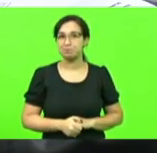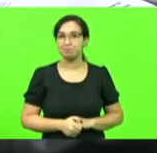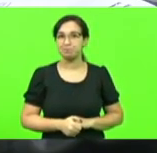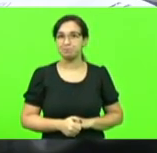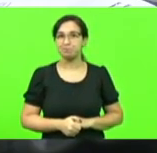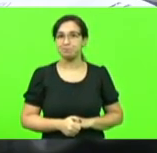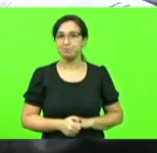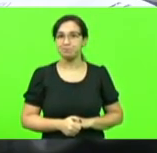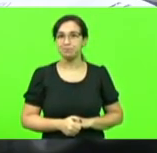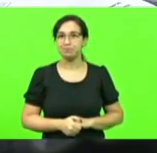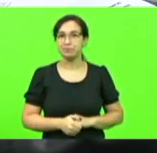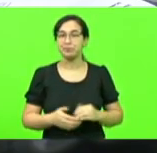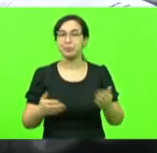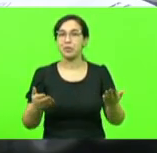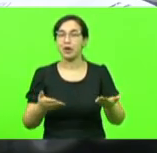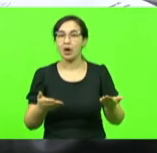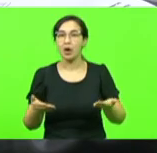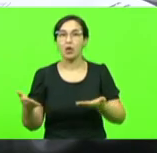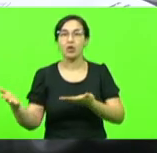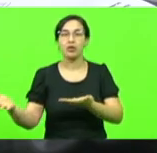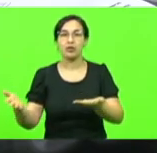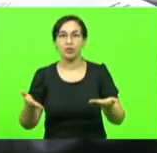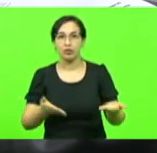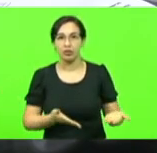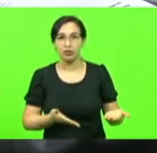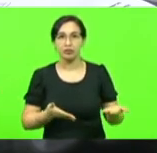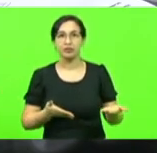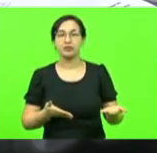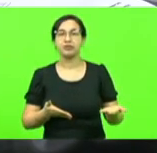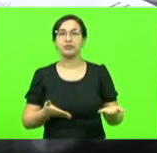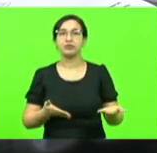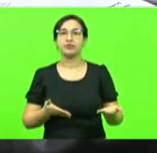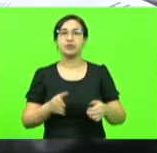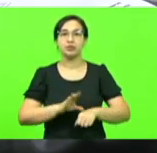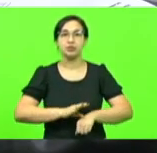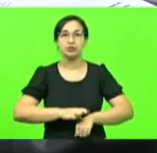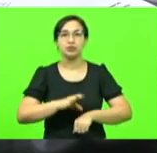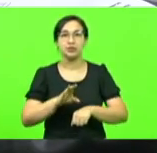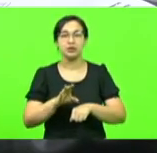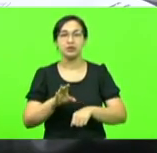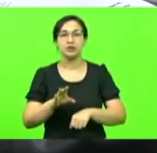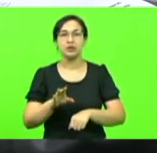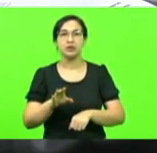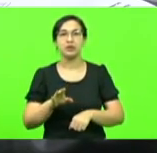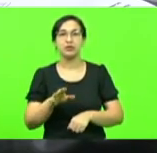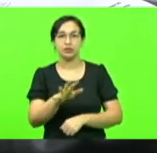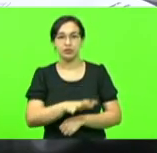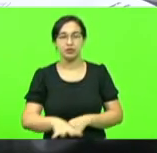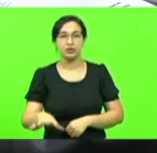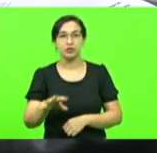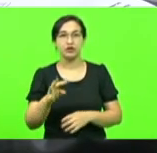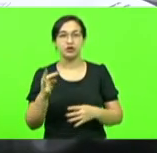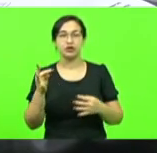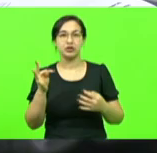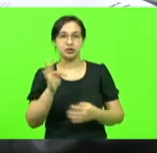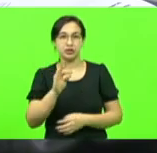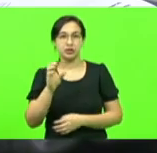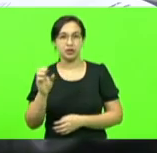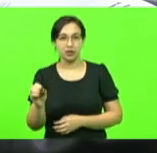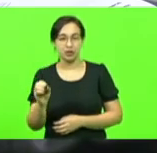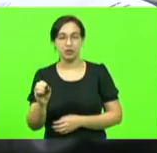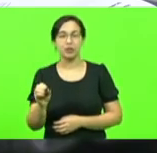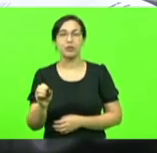Eu passo agora para o Conselho Regional de Terapia Ocupacional, CREFITO, 10ª Região. Vou